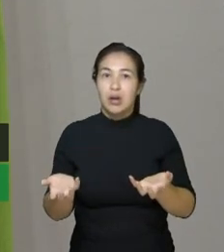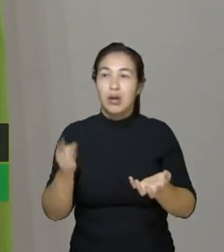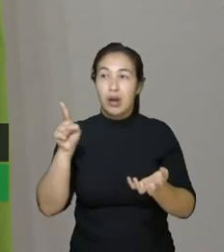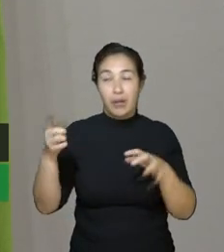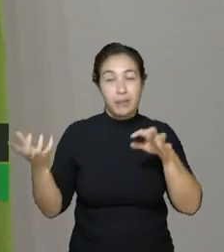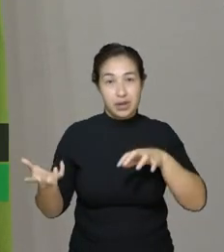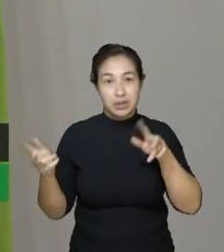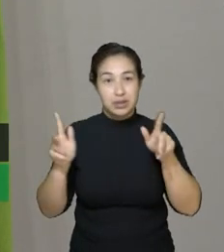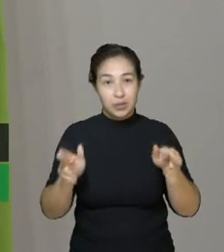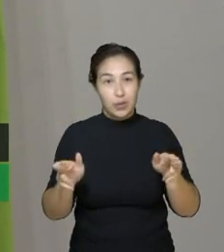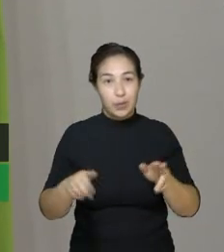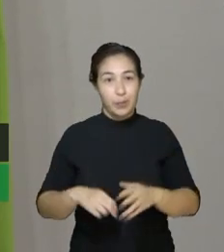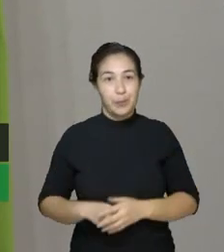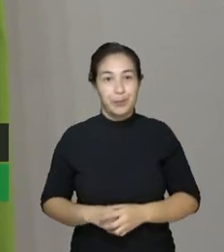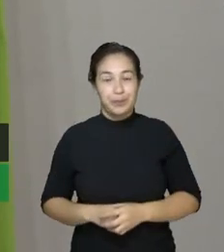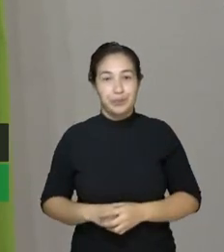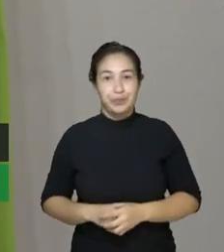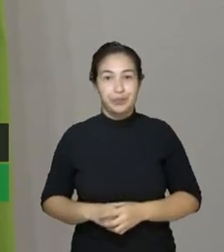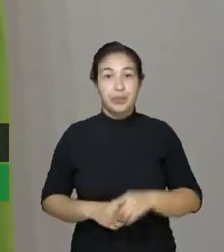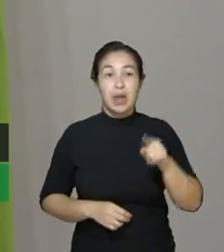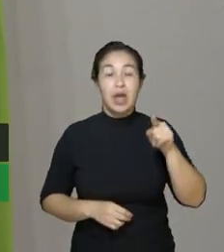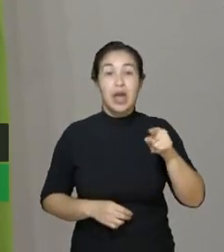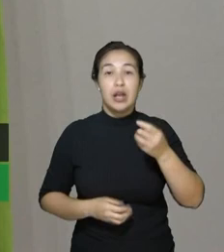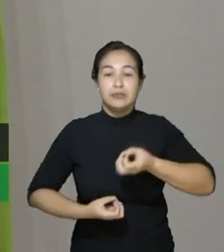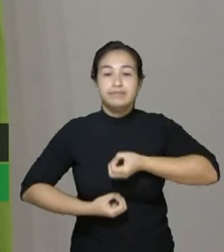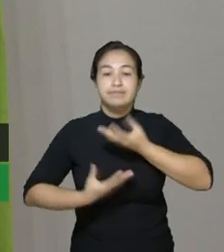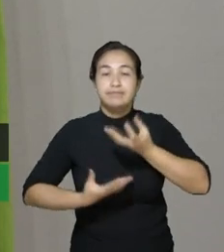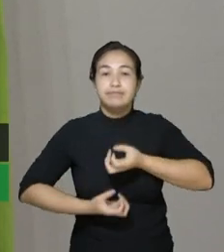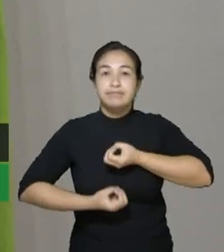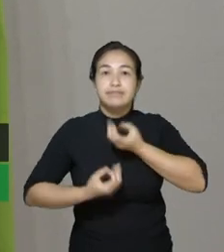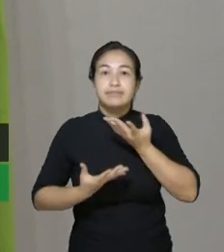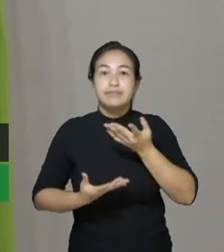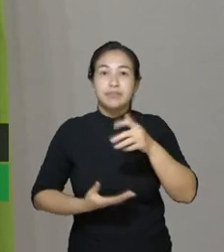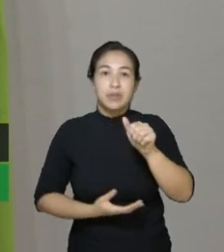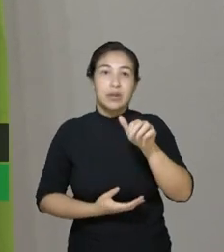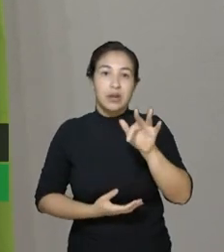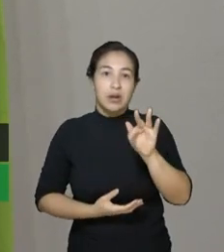poeta Afonso Romano de Santana, deputado GR,